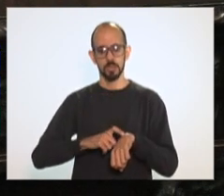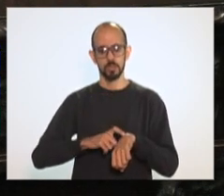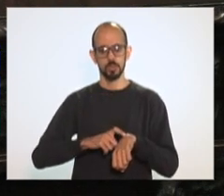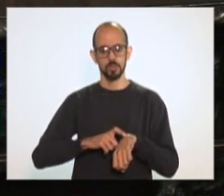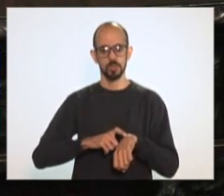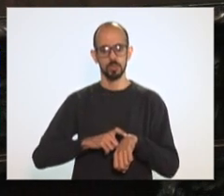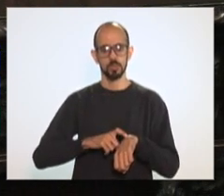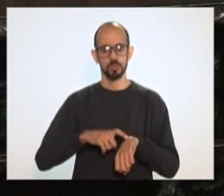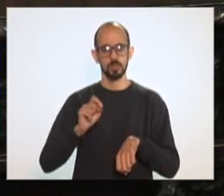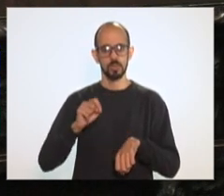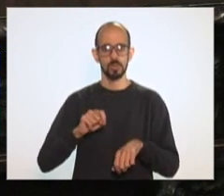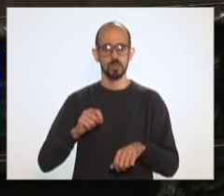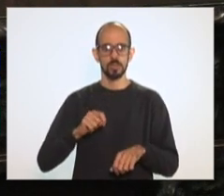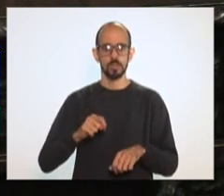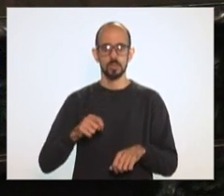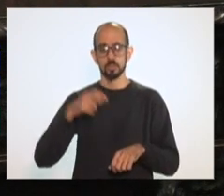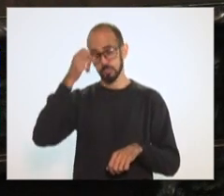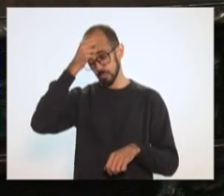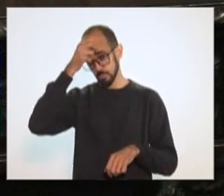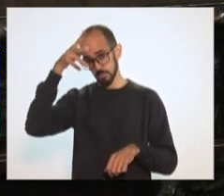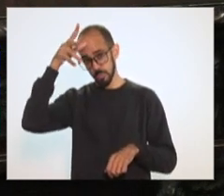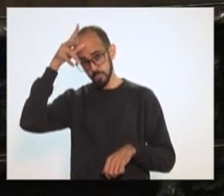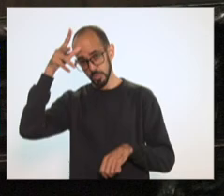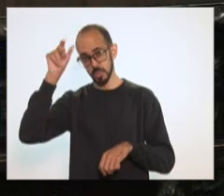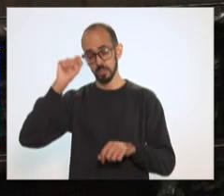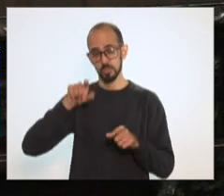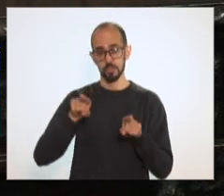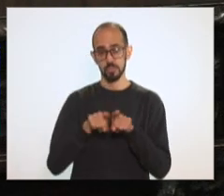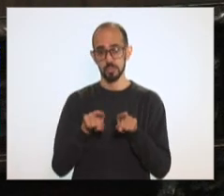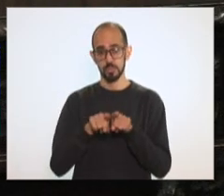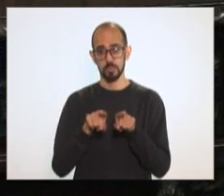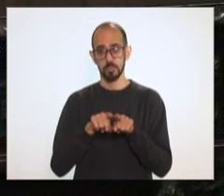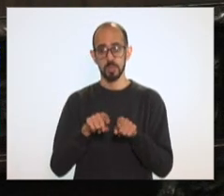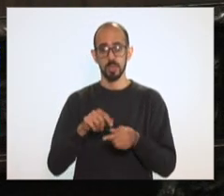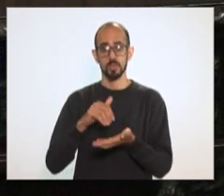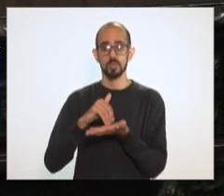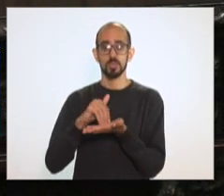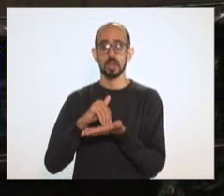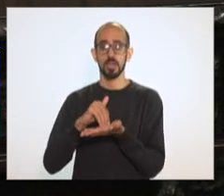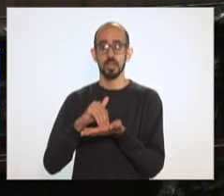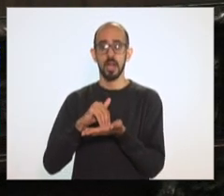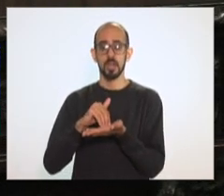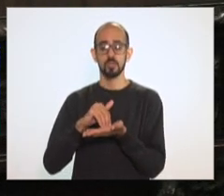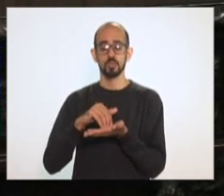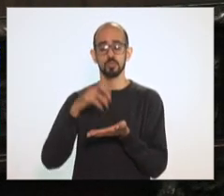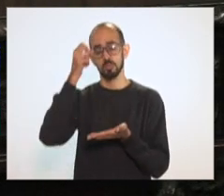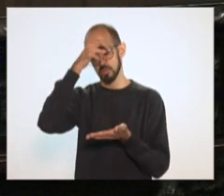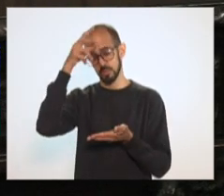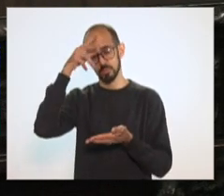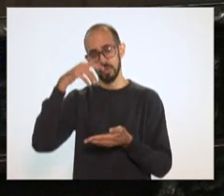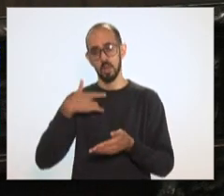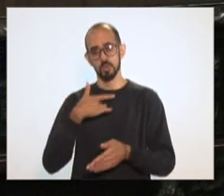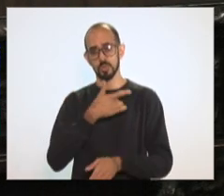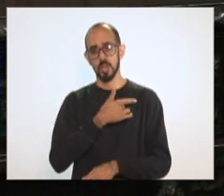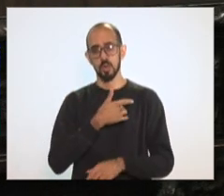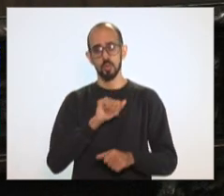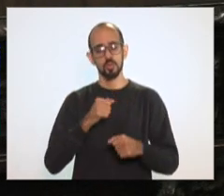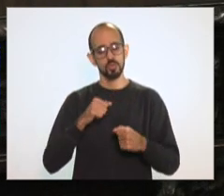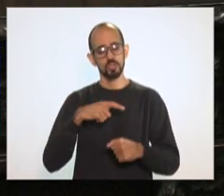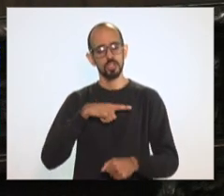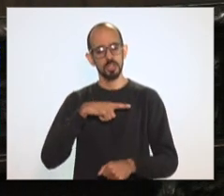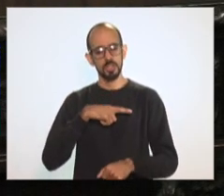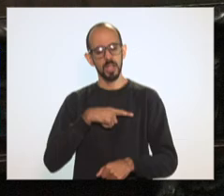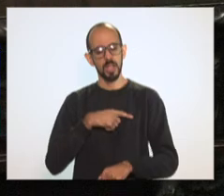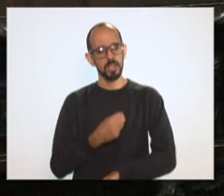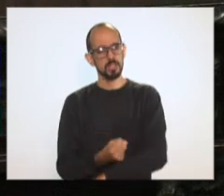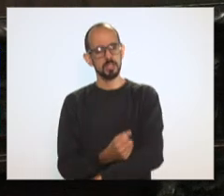seminário com prefeitos procuradores secretários municipais de saúde sensibilizando a todos da importância de